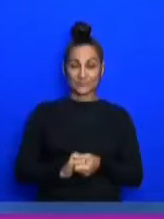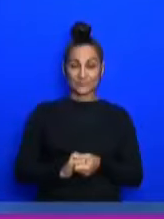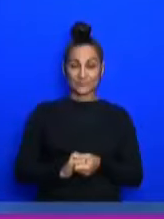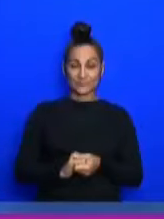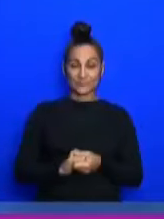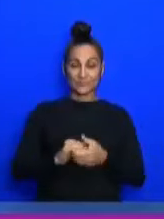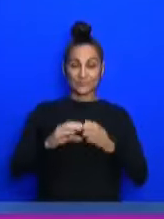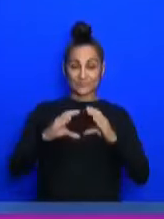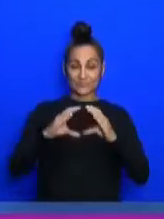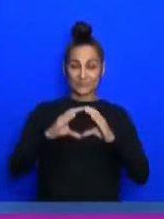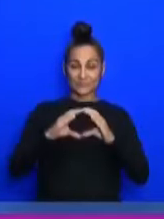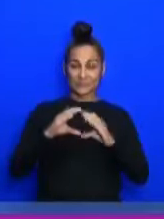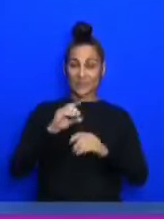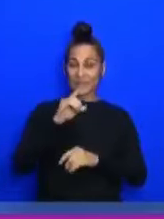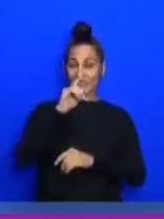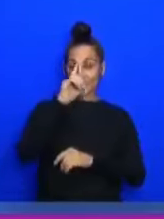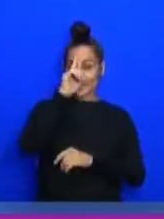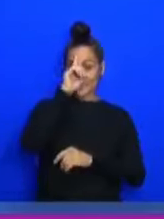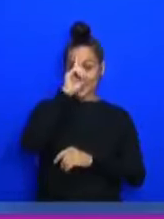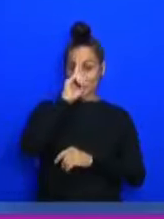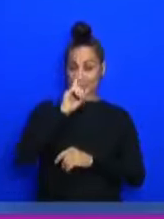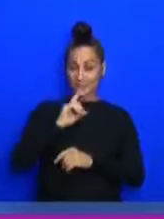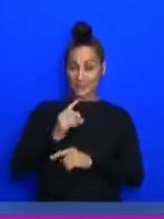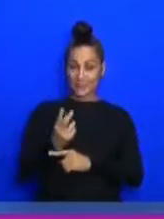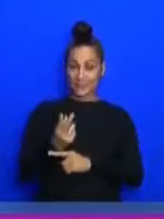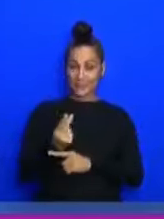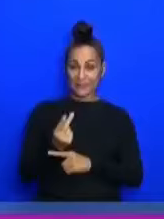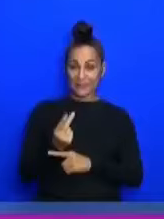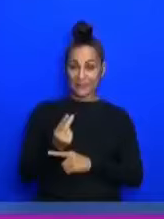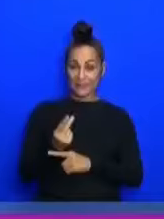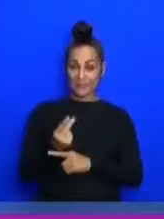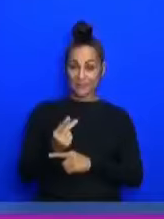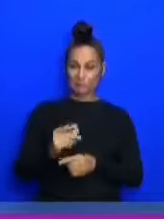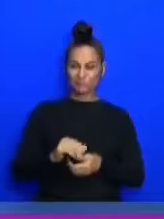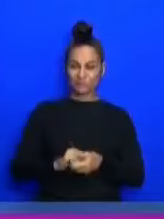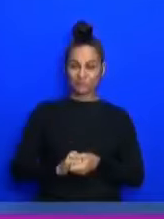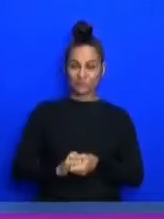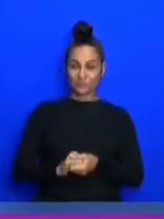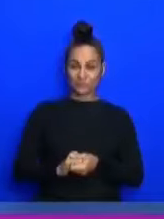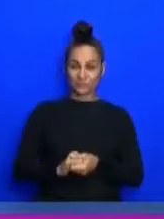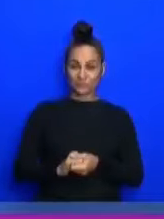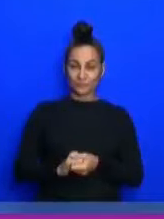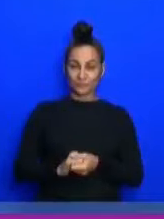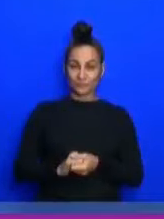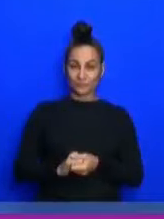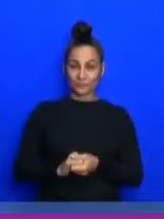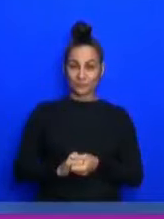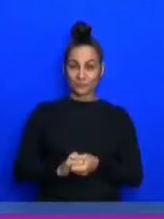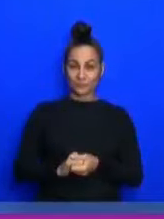17 Bola amarela número amarela